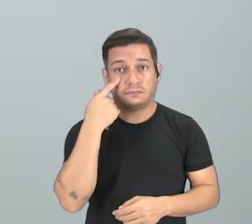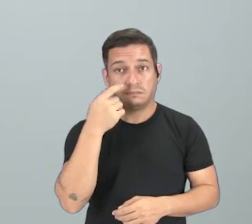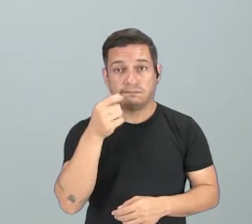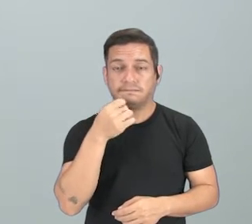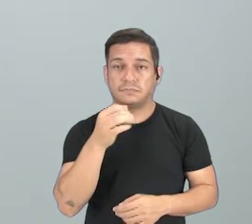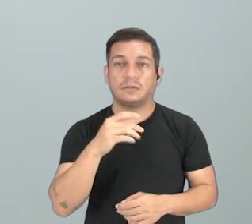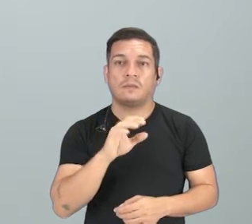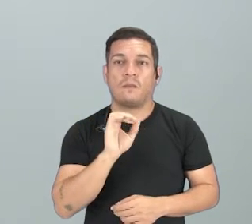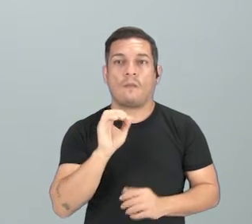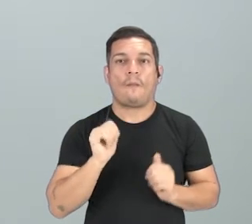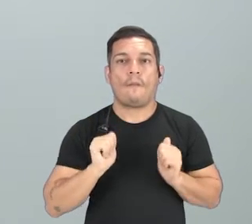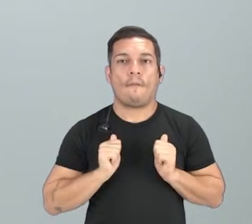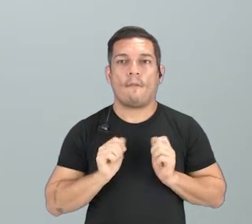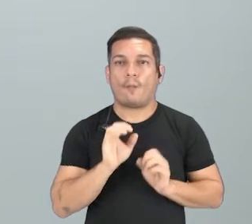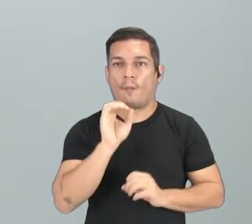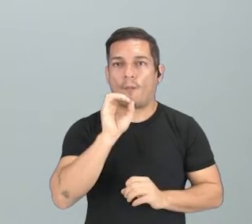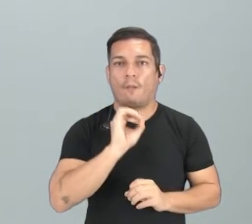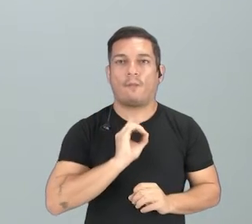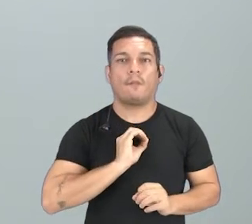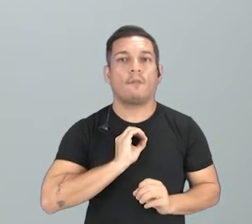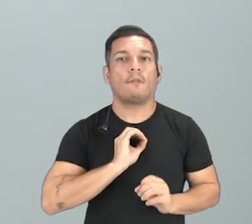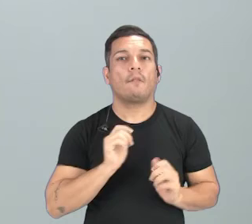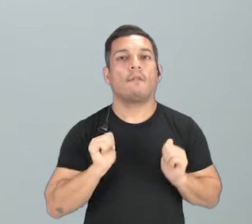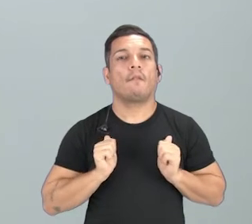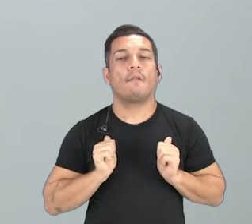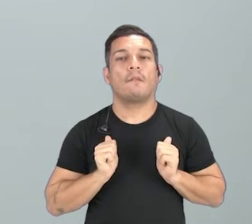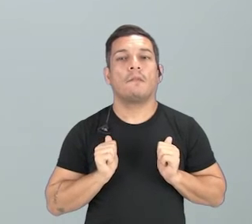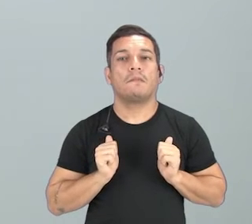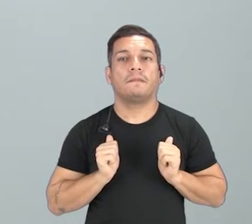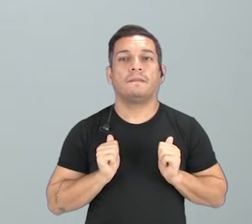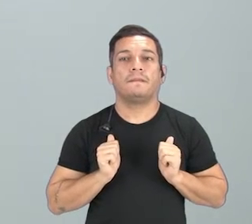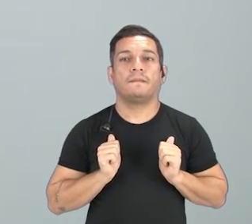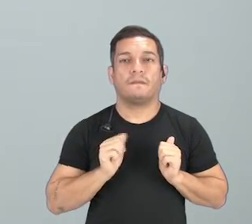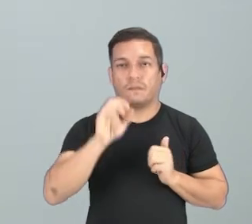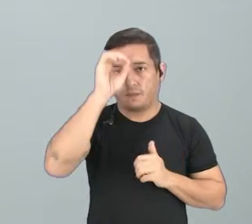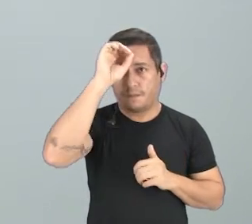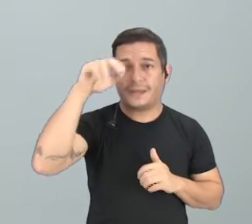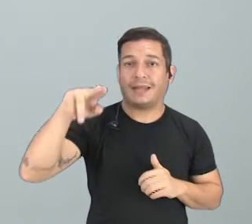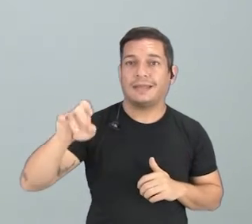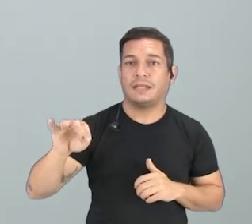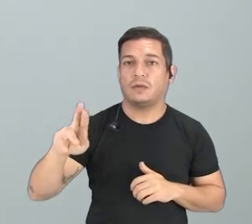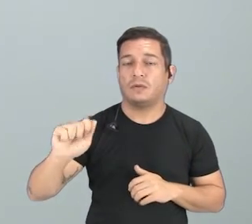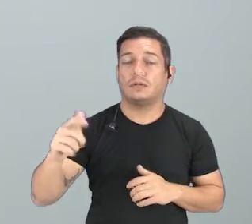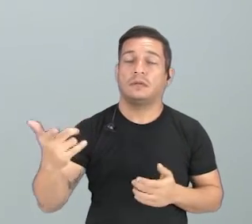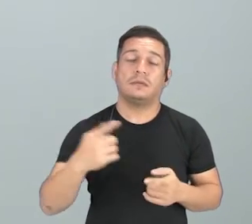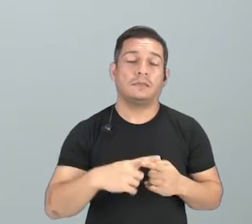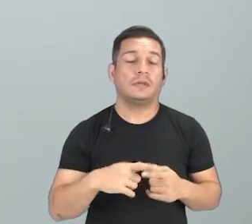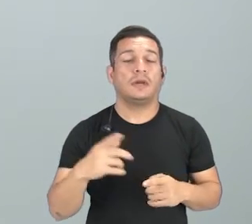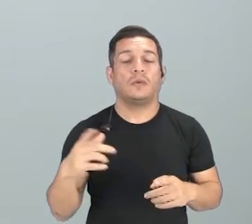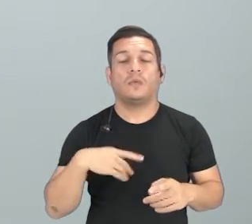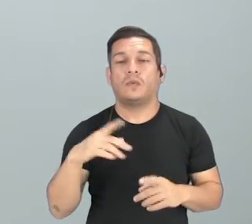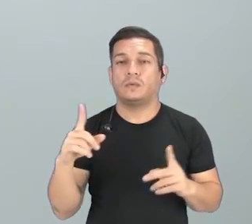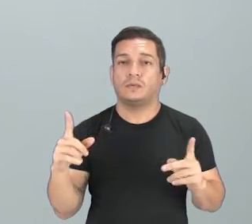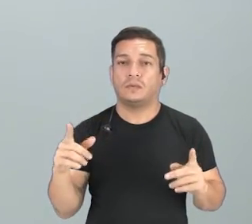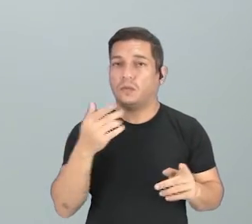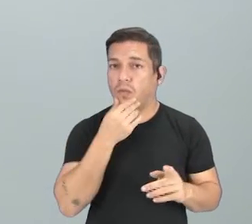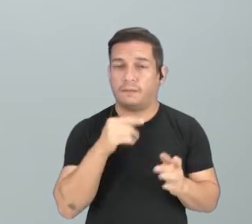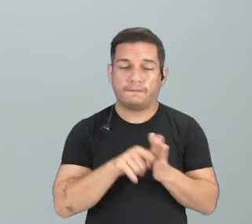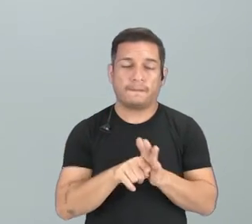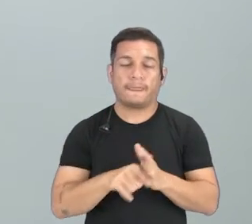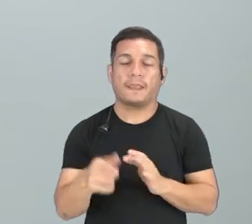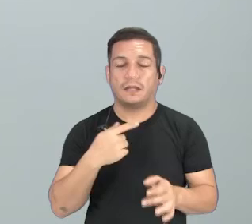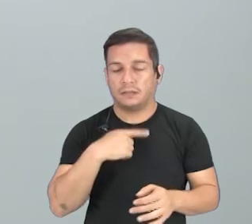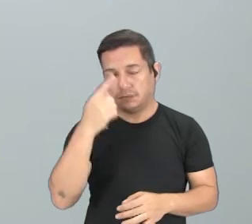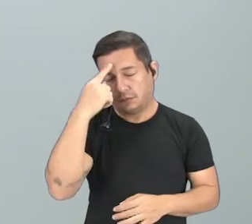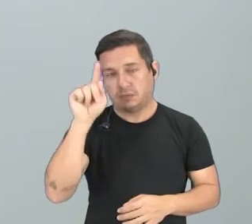não é neutra. Por que ela não é neutra nesse ponto de vista? Porque isso não é um valor cognitivo. O cientista que produziu aquela substância, de